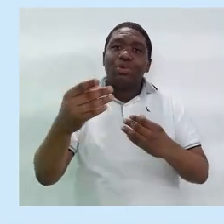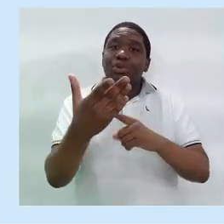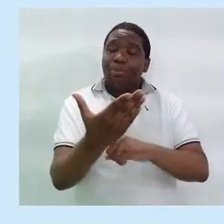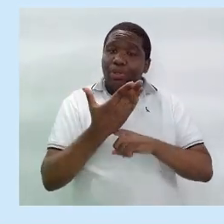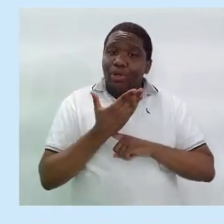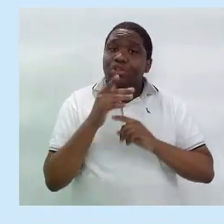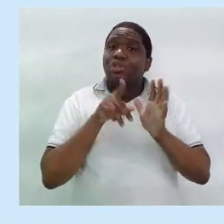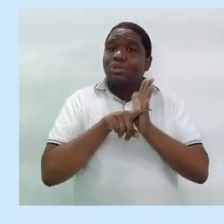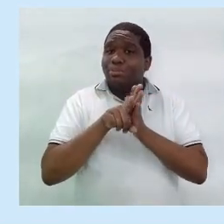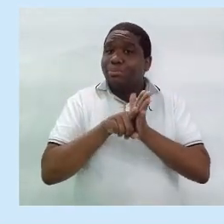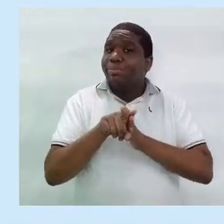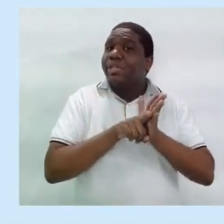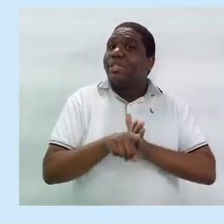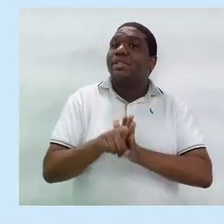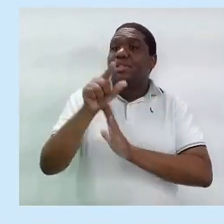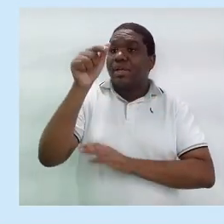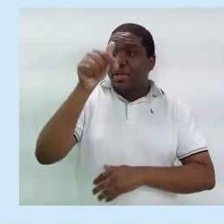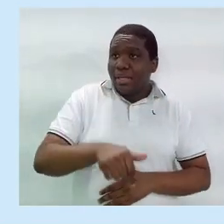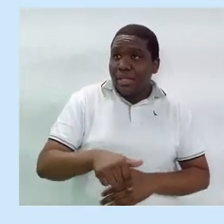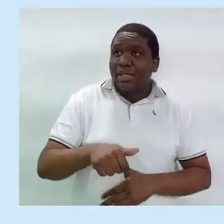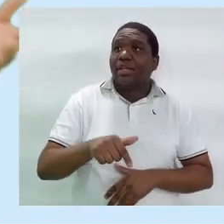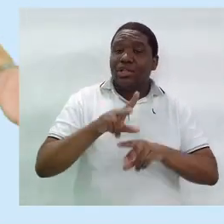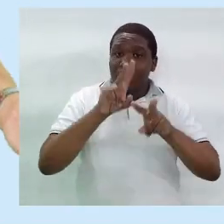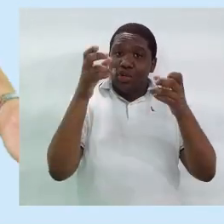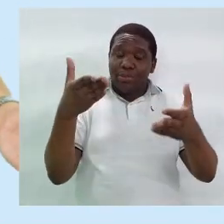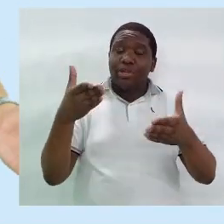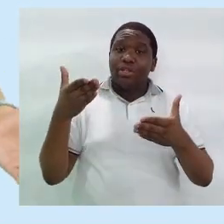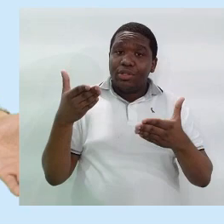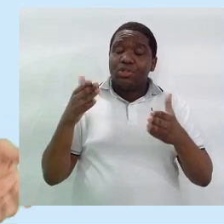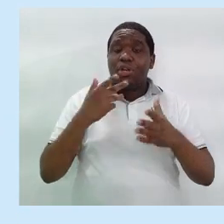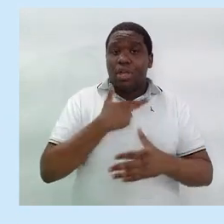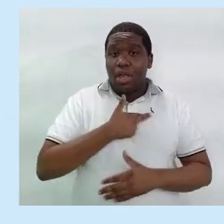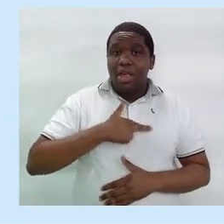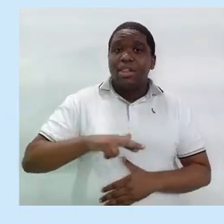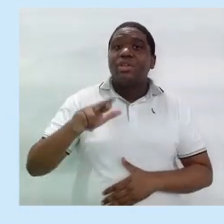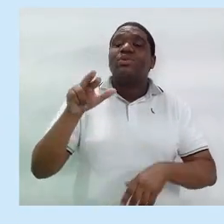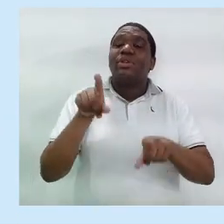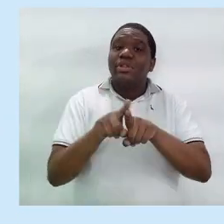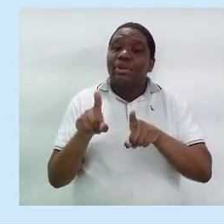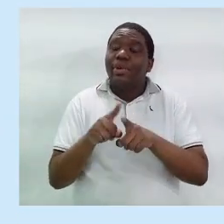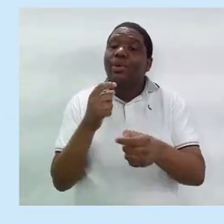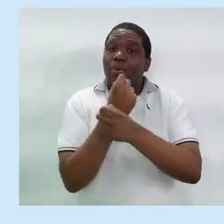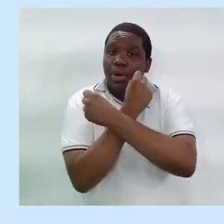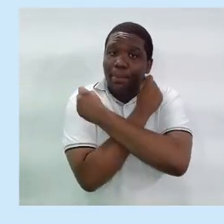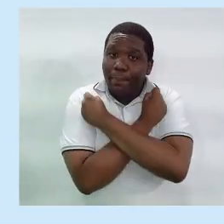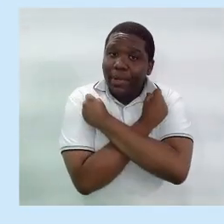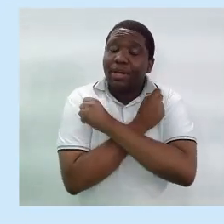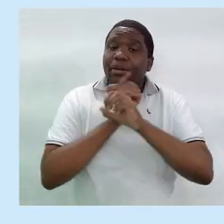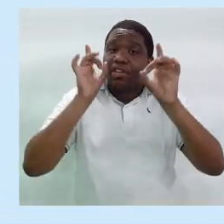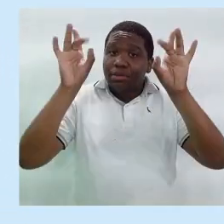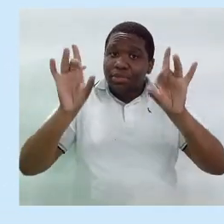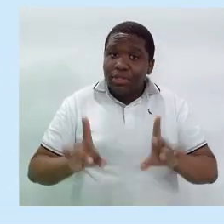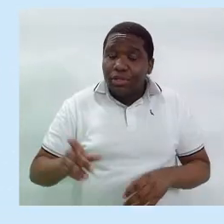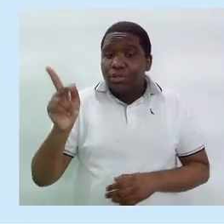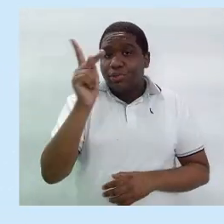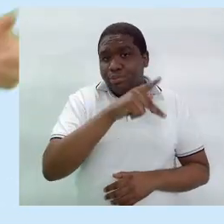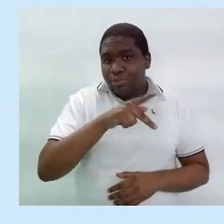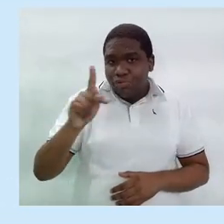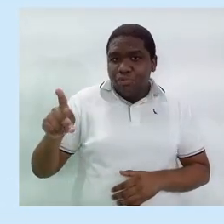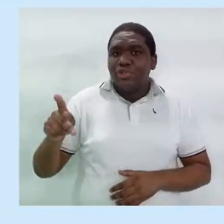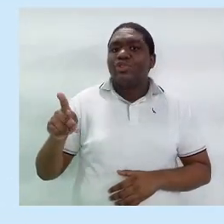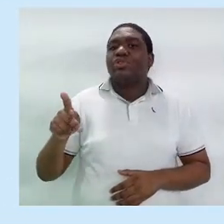nas pesquisas aqui sobre as tradições religiosas, e também mando um abraço especial aos